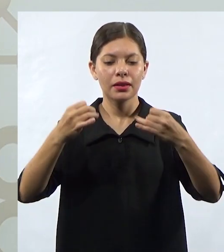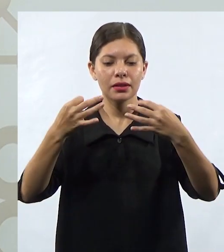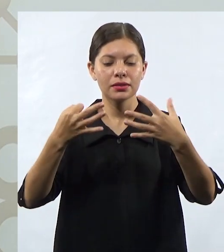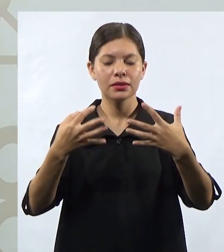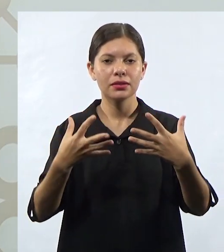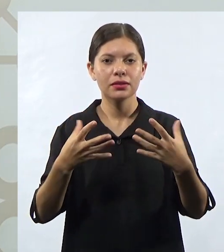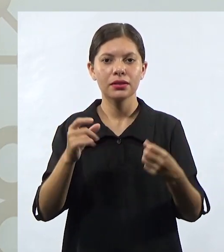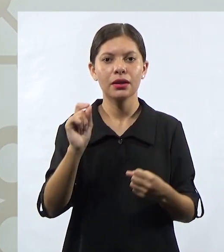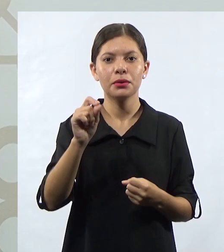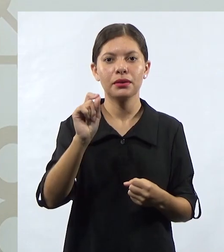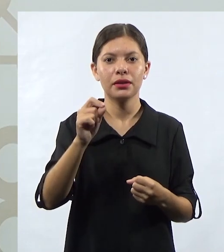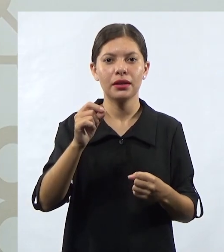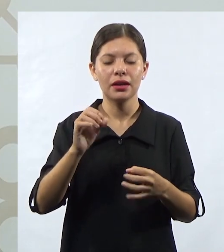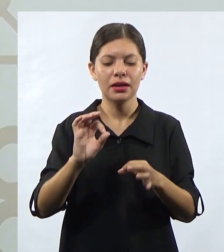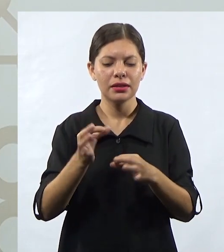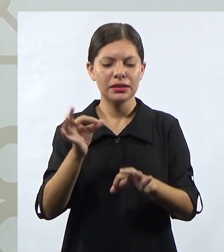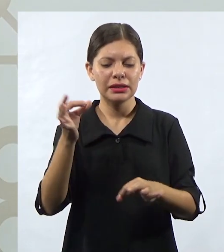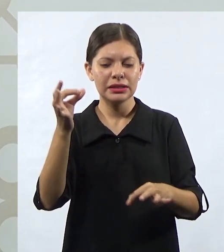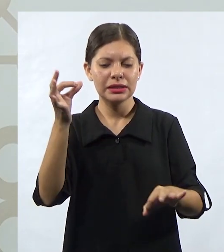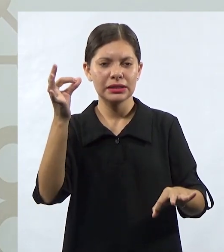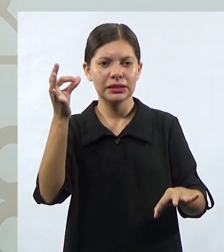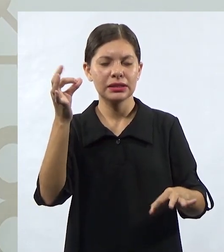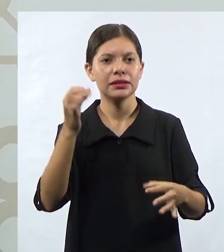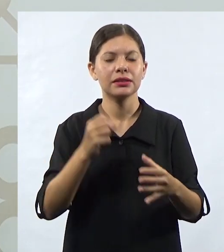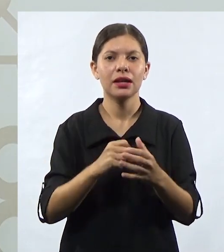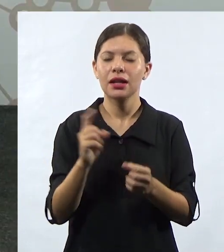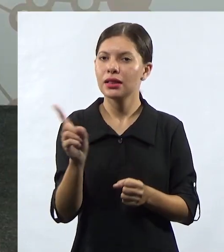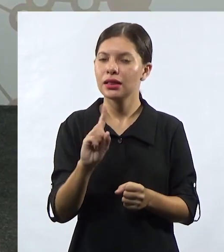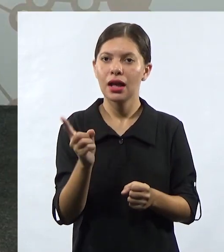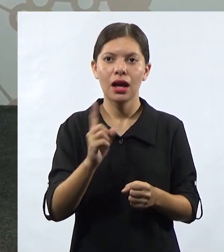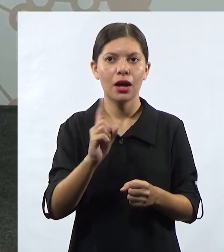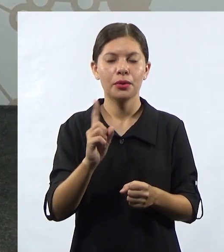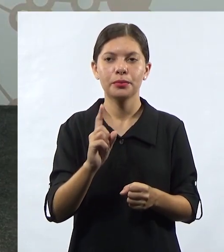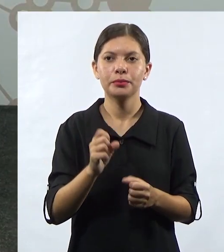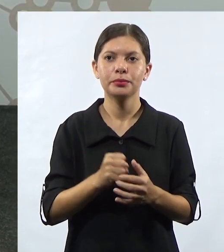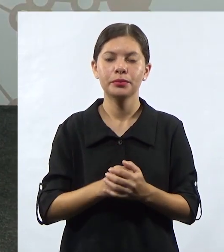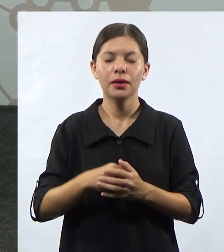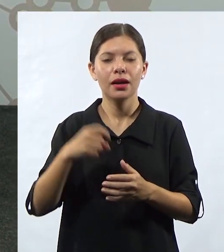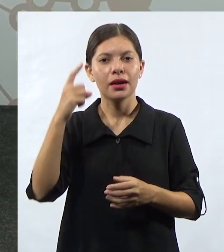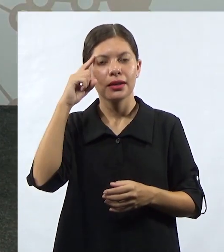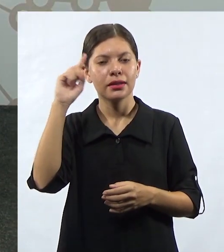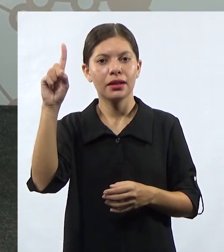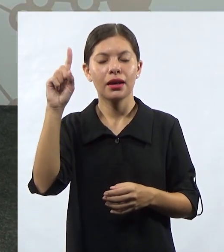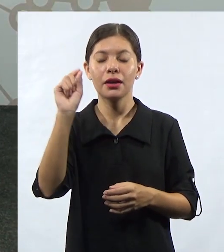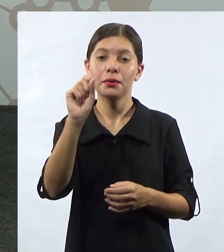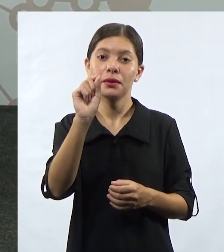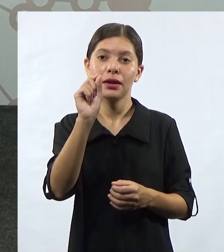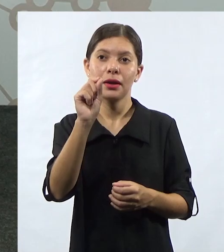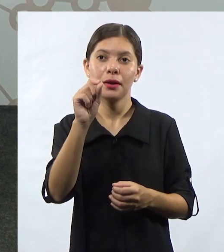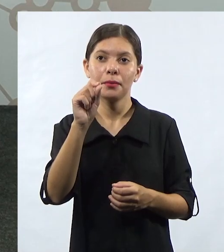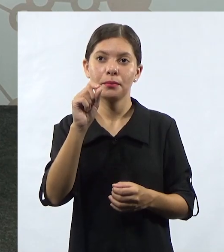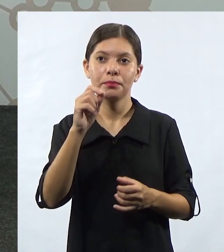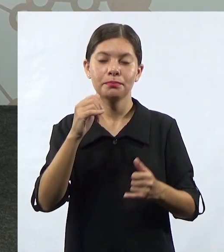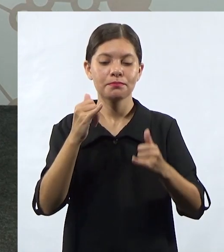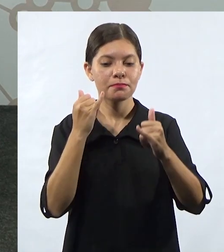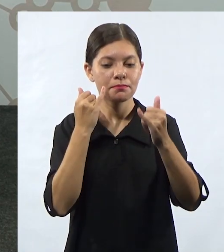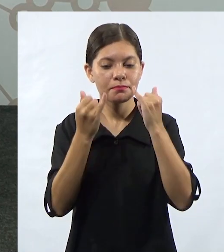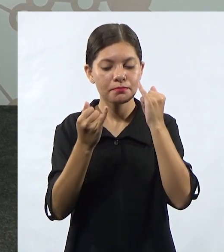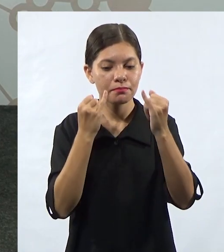descrição, ela não pode ser muito extensa, porque a ideia da linha do tempo é justamente consolidar a